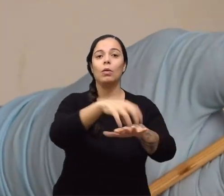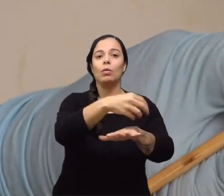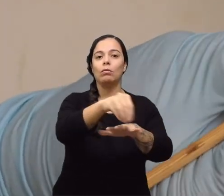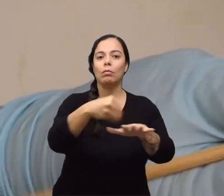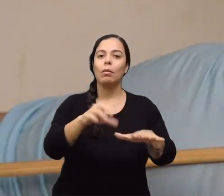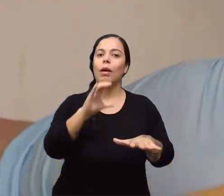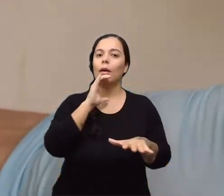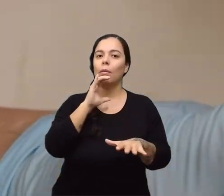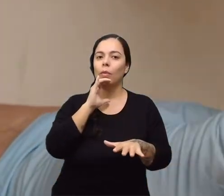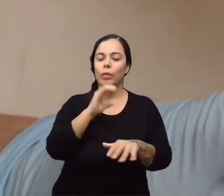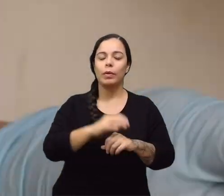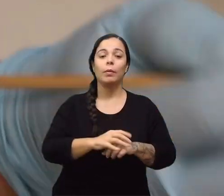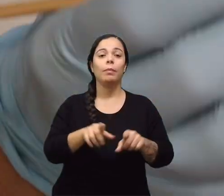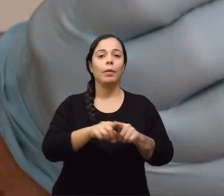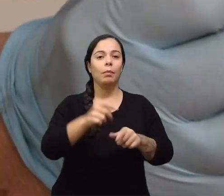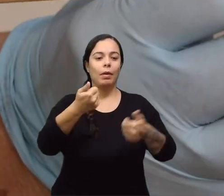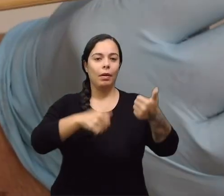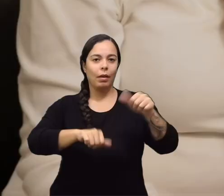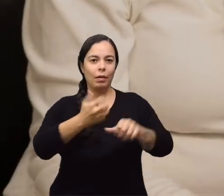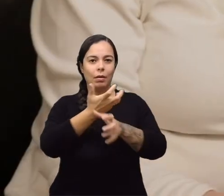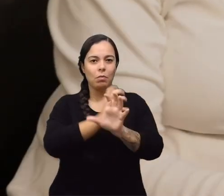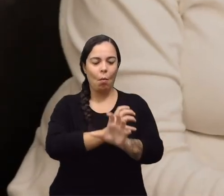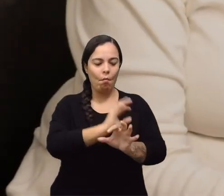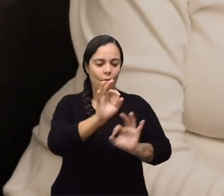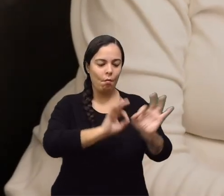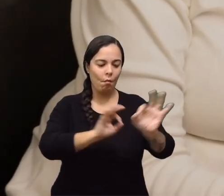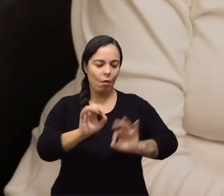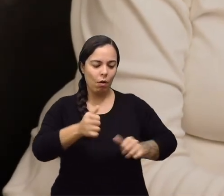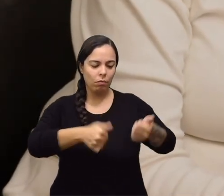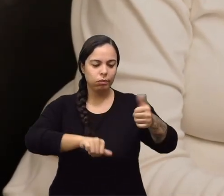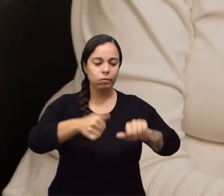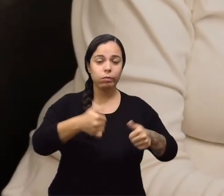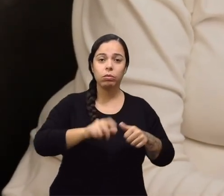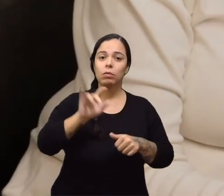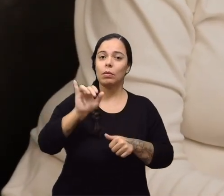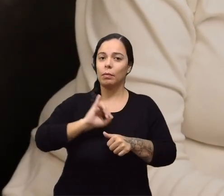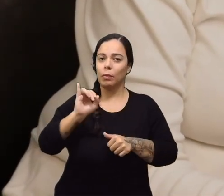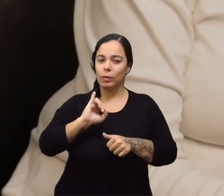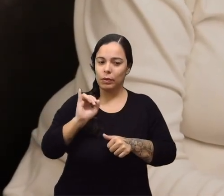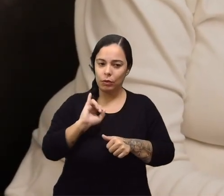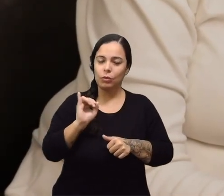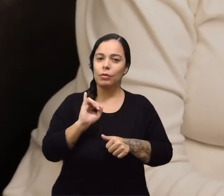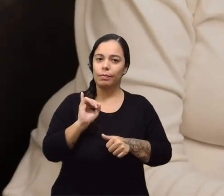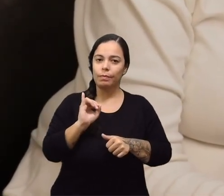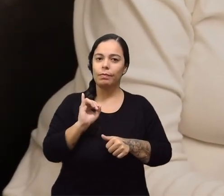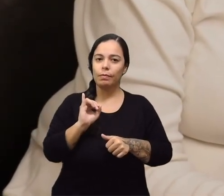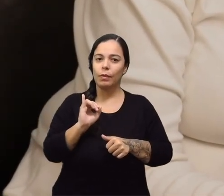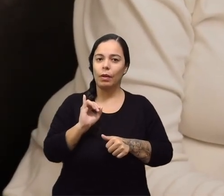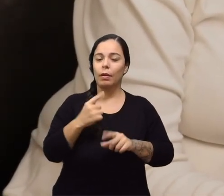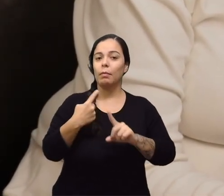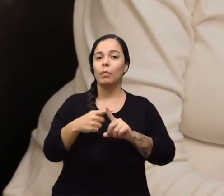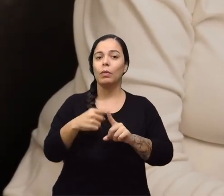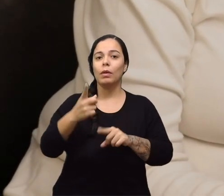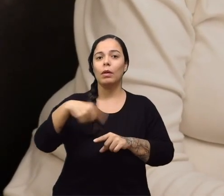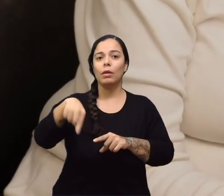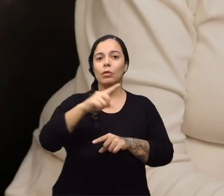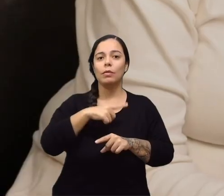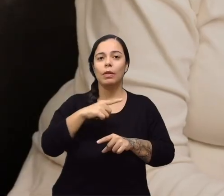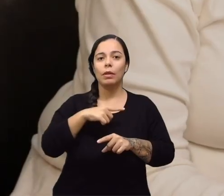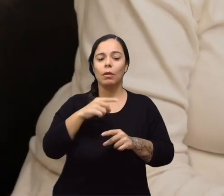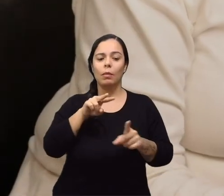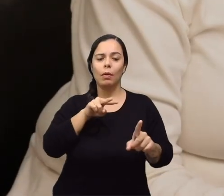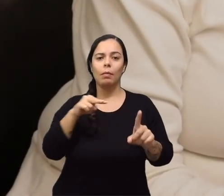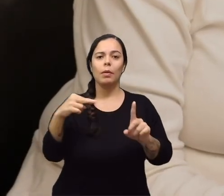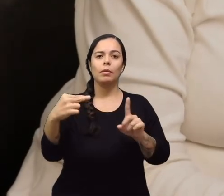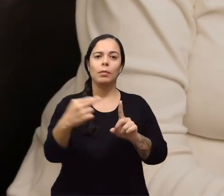Sambaqui de Camboinhas, e a análise desses ossos, então, passou a ser importante para se ter